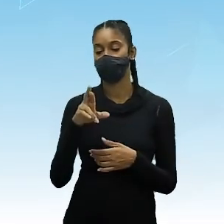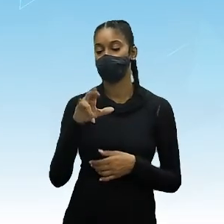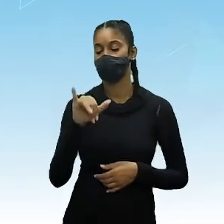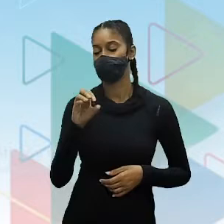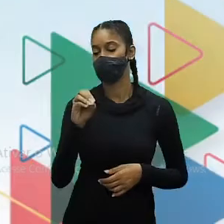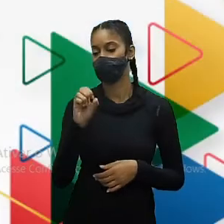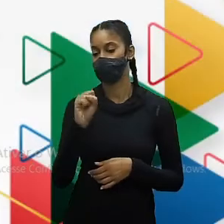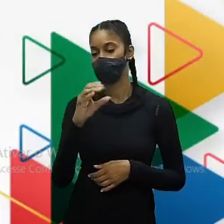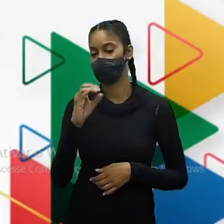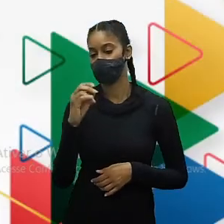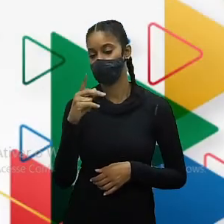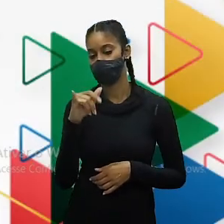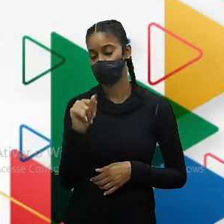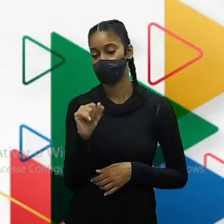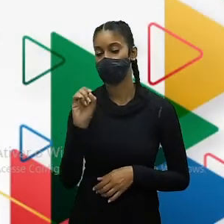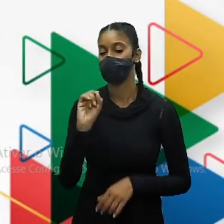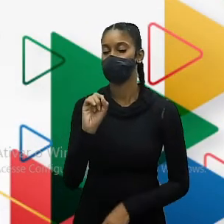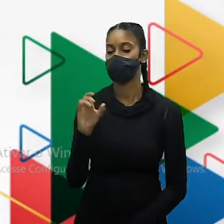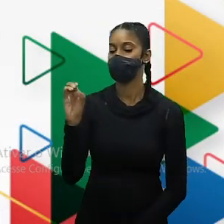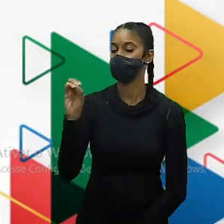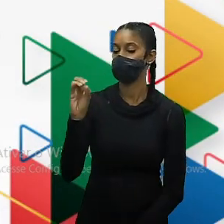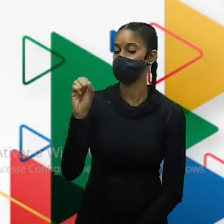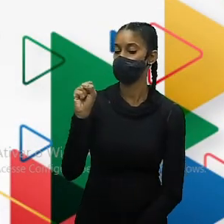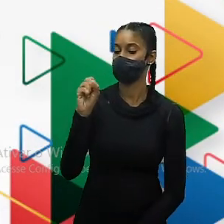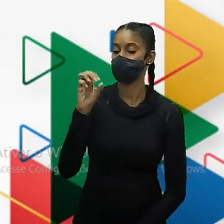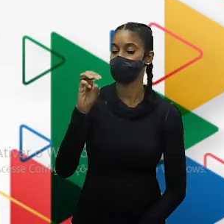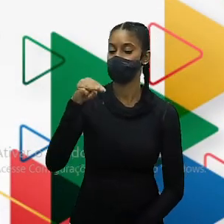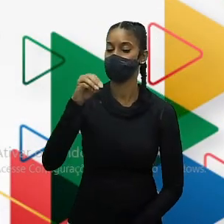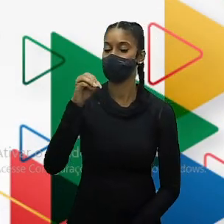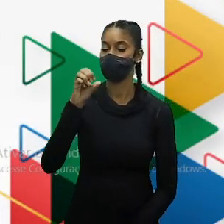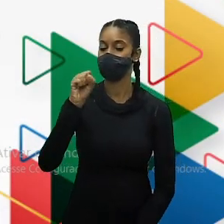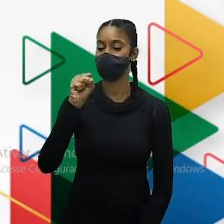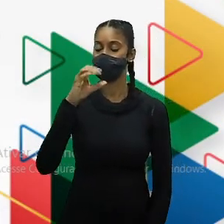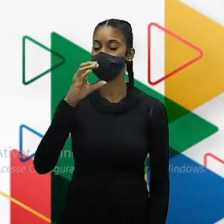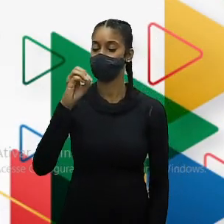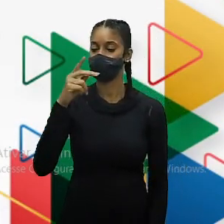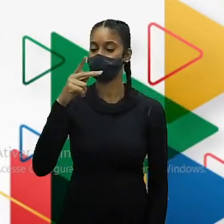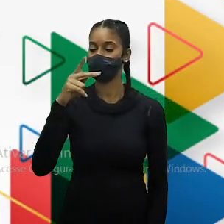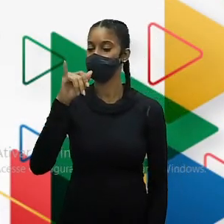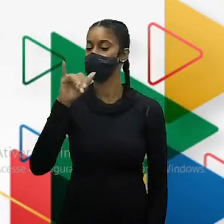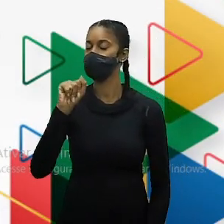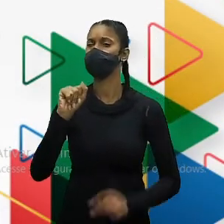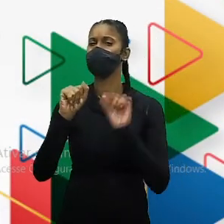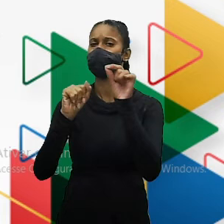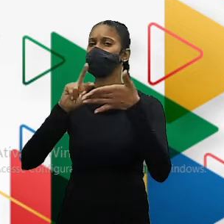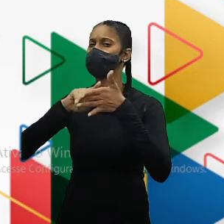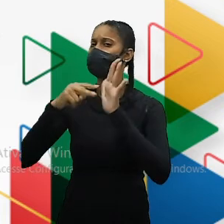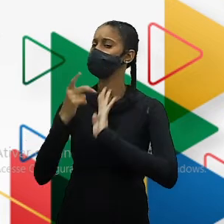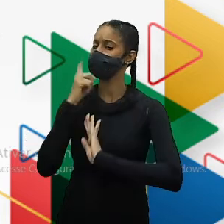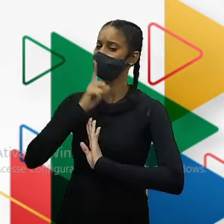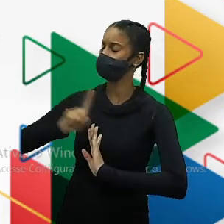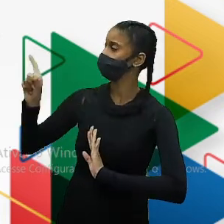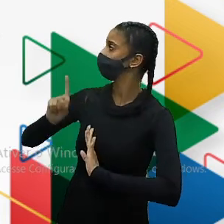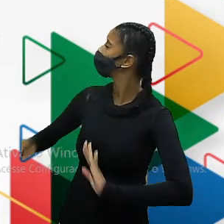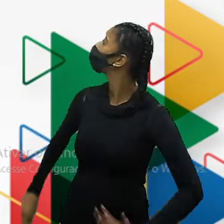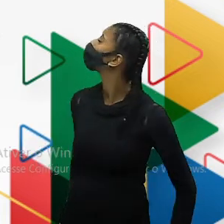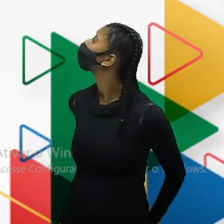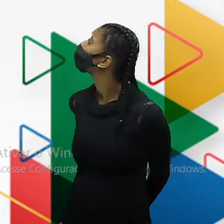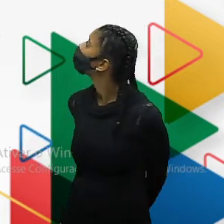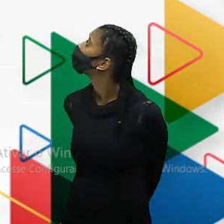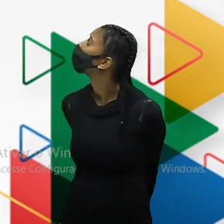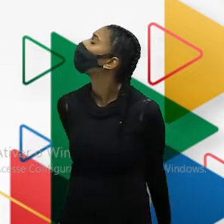crioscopia. A osmoscopia, Aquiles, a última propriedade coligativa, o que ela é? Tem a ver com o processo de hidratação